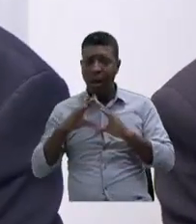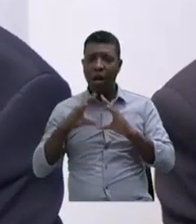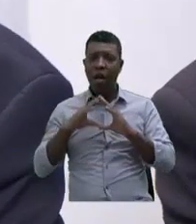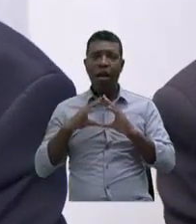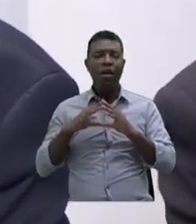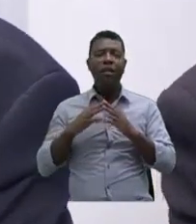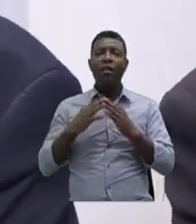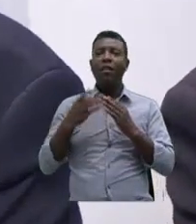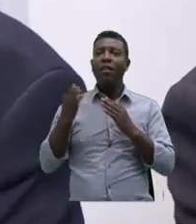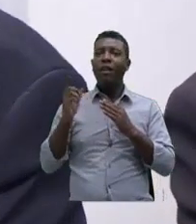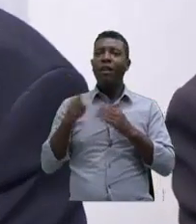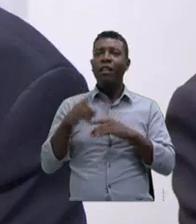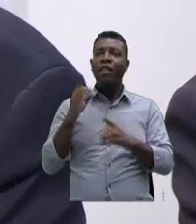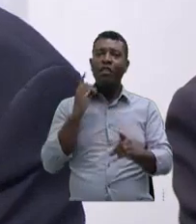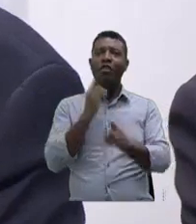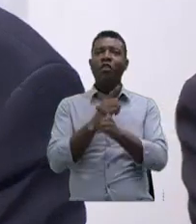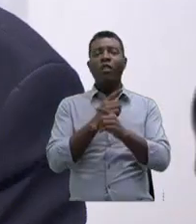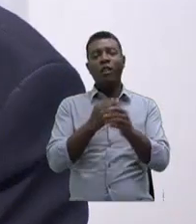trazendo aqui